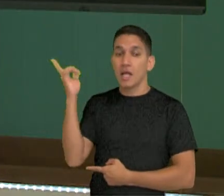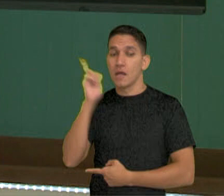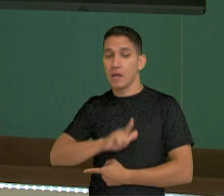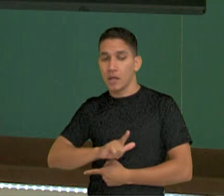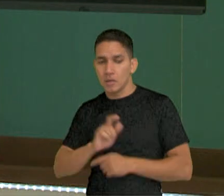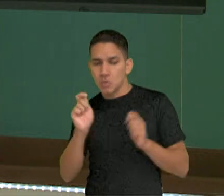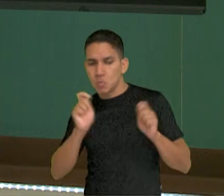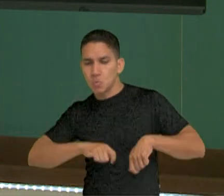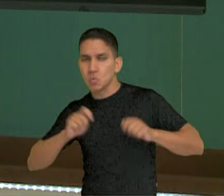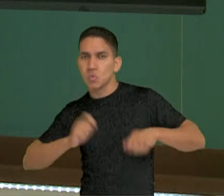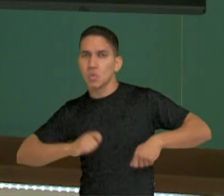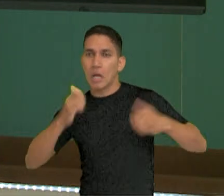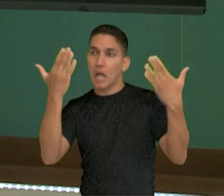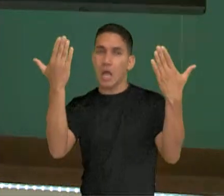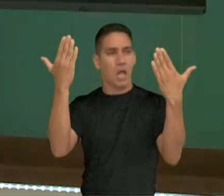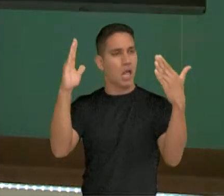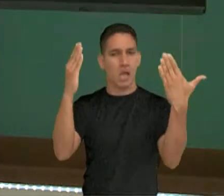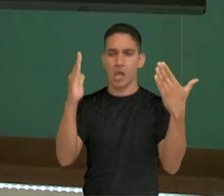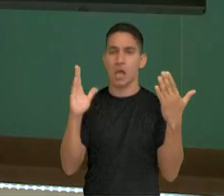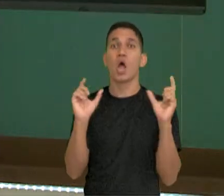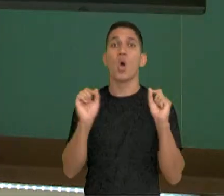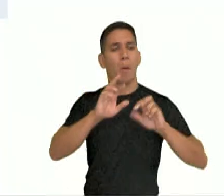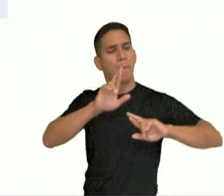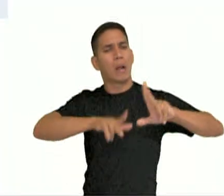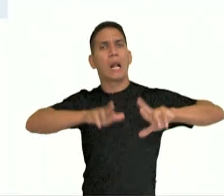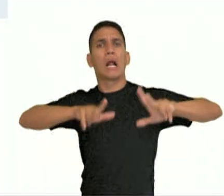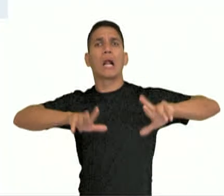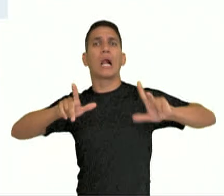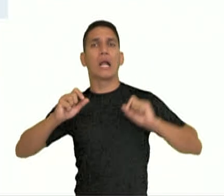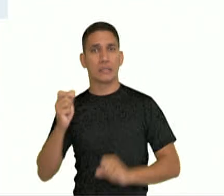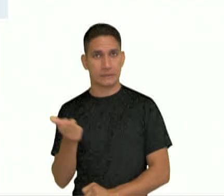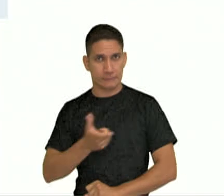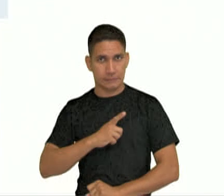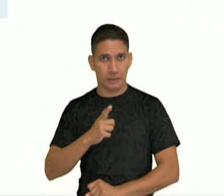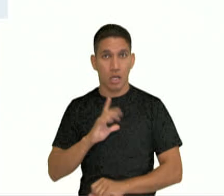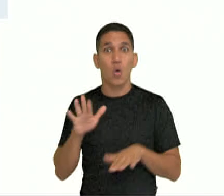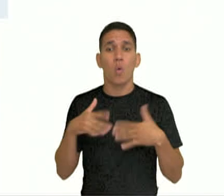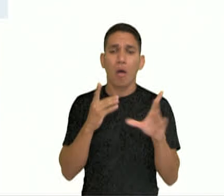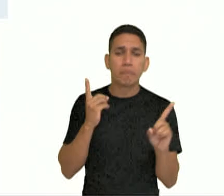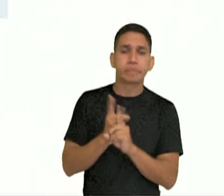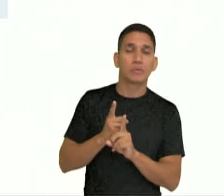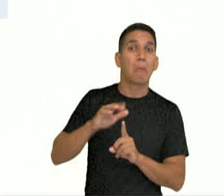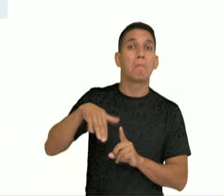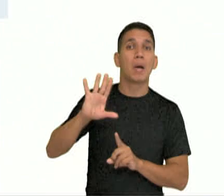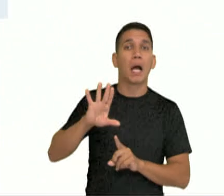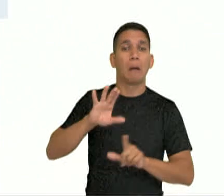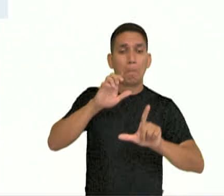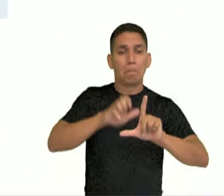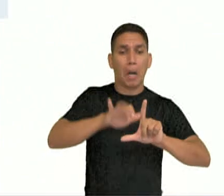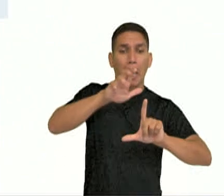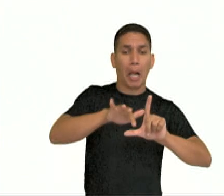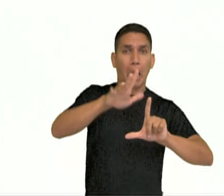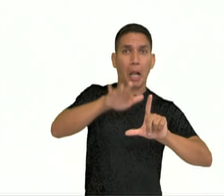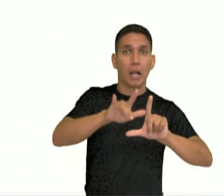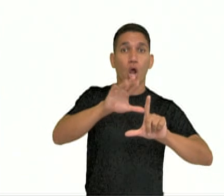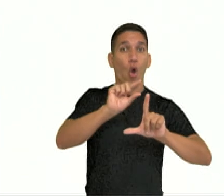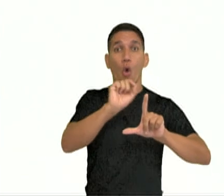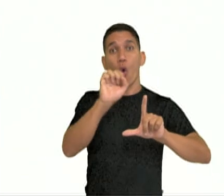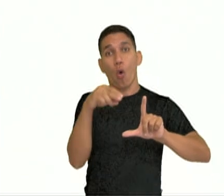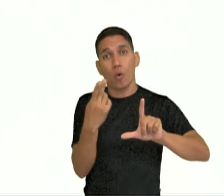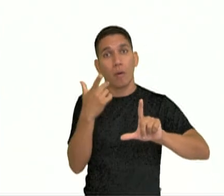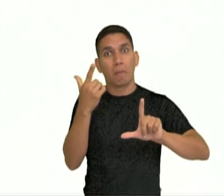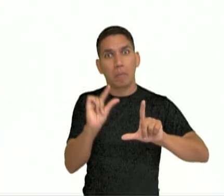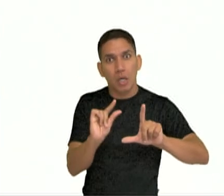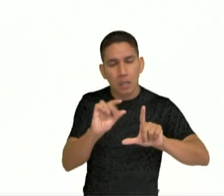fazer análise de qual que tem melhor variância, ou seja, encontrar aquele que tem maior dispersão. Vocês fizeram agora, acabaram de fazer do Paulo.